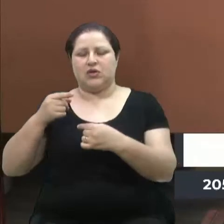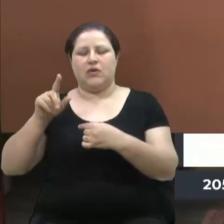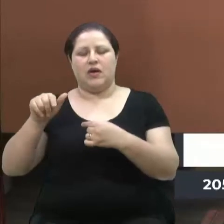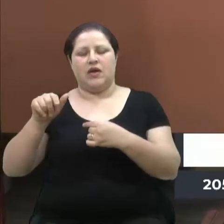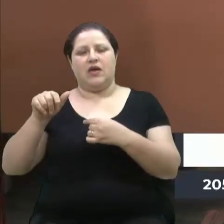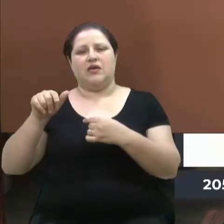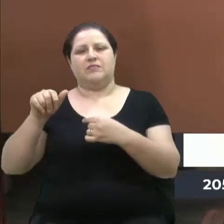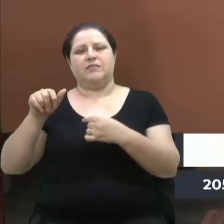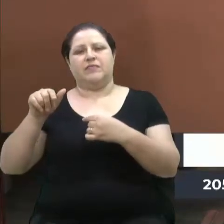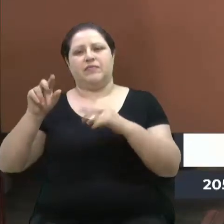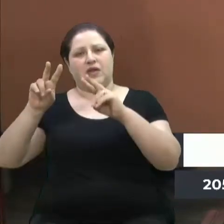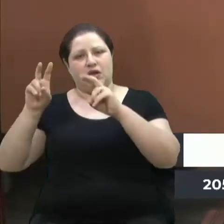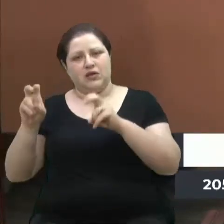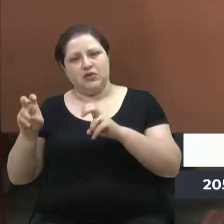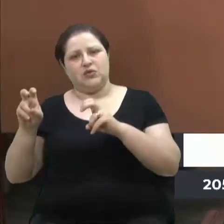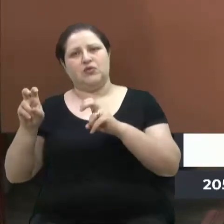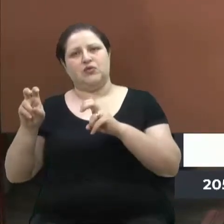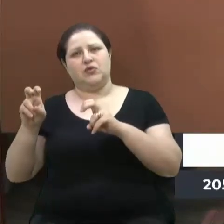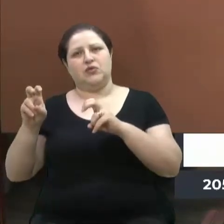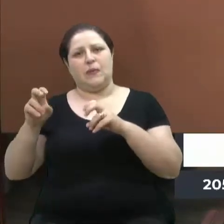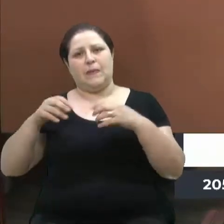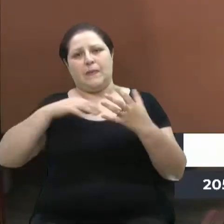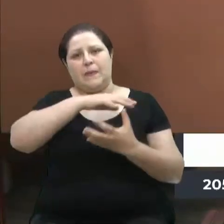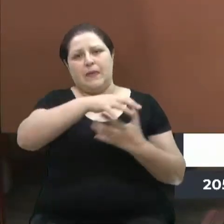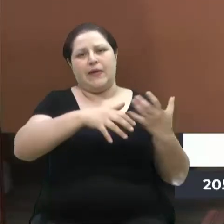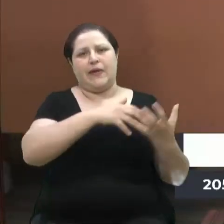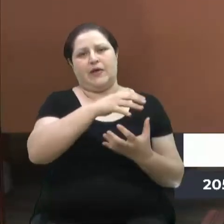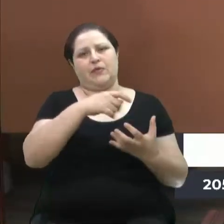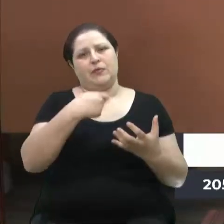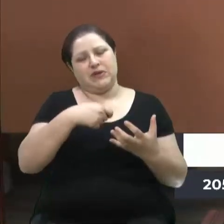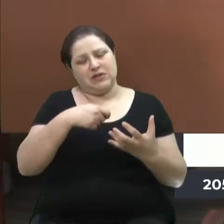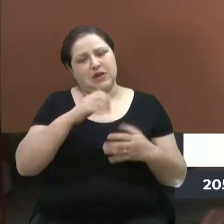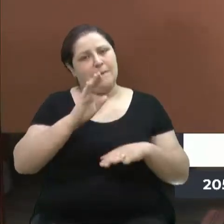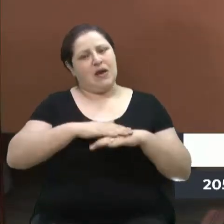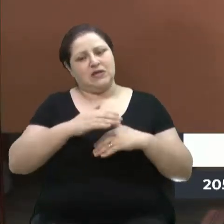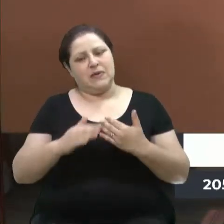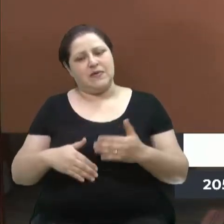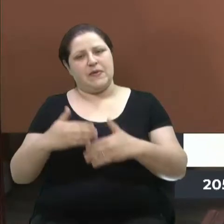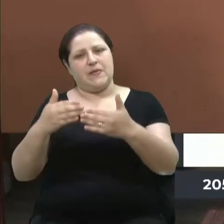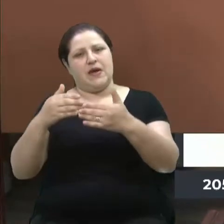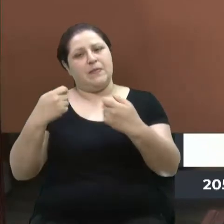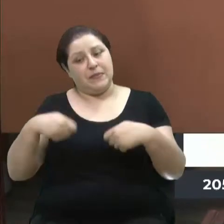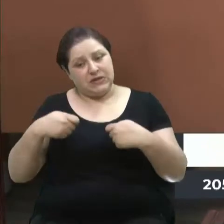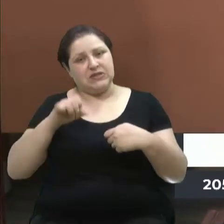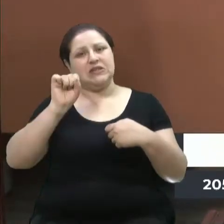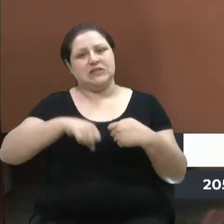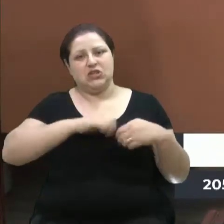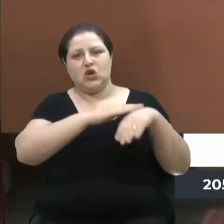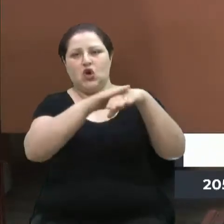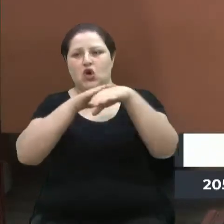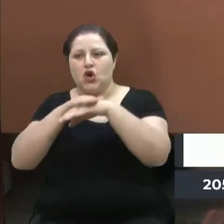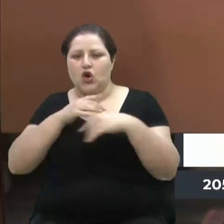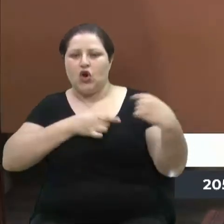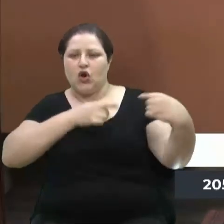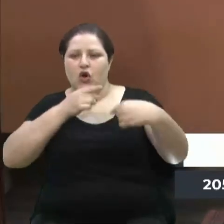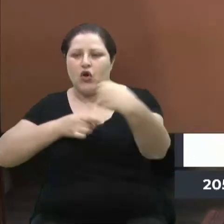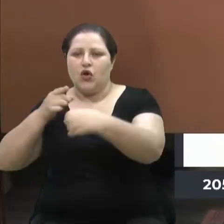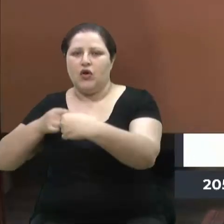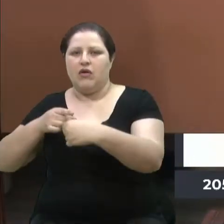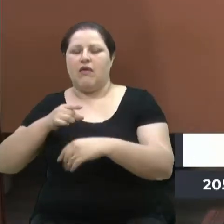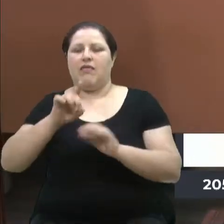certeza mas nós temos que evoluir nós temos que dar um passo a mais agora discussão tem que acontecer e o decreto é o